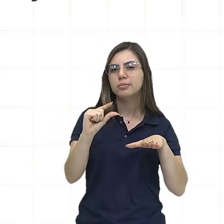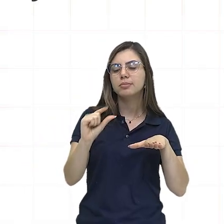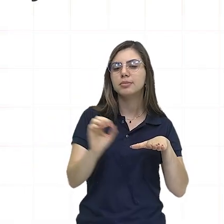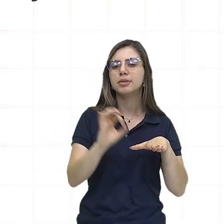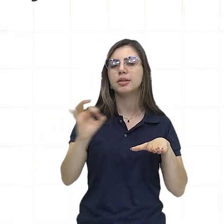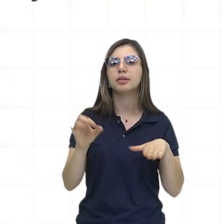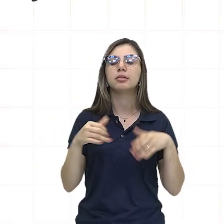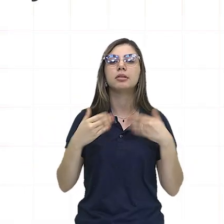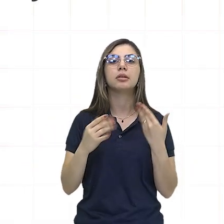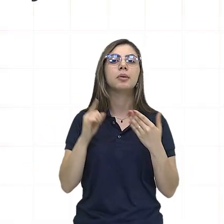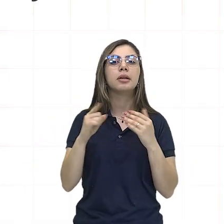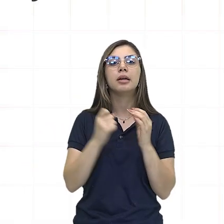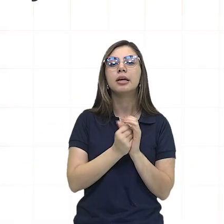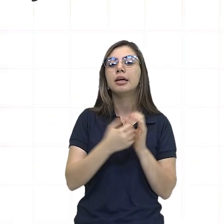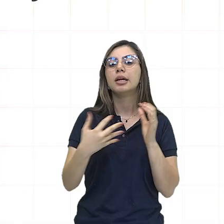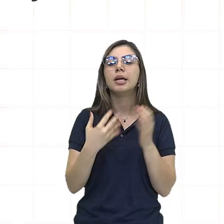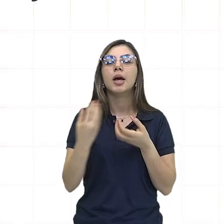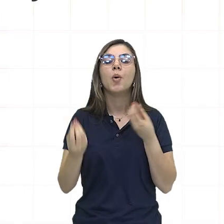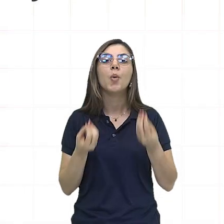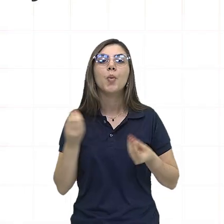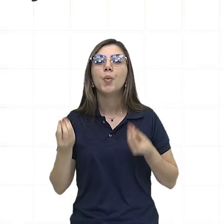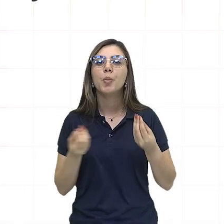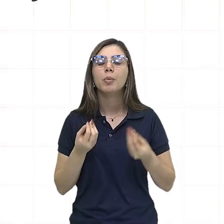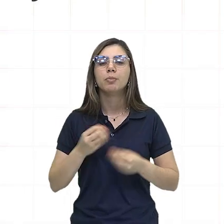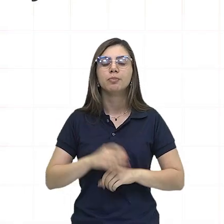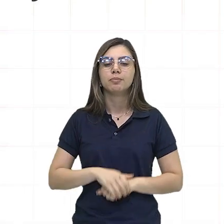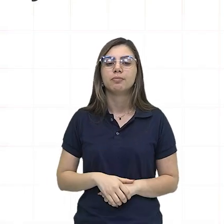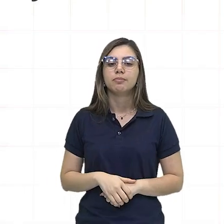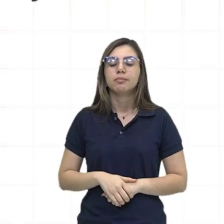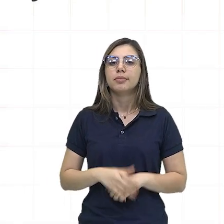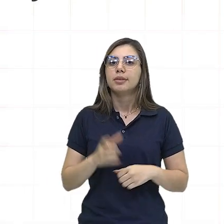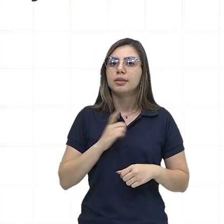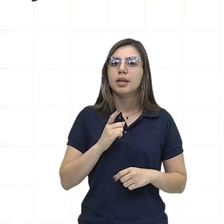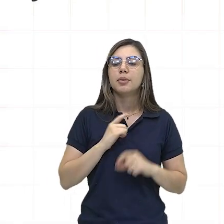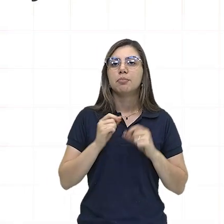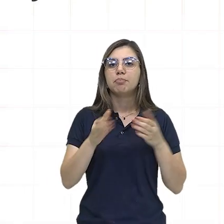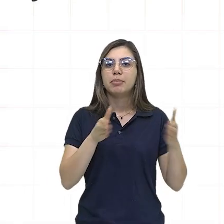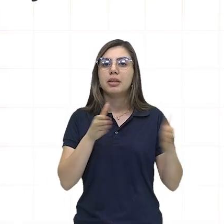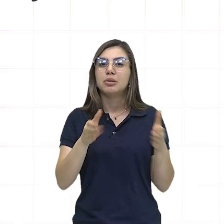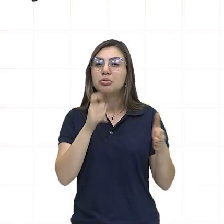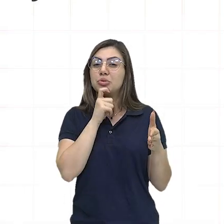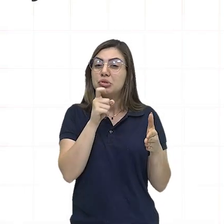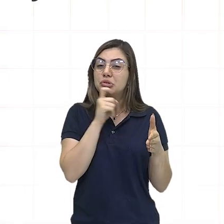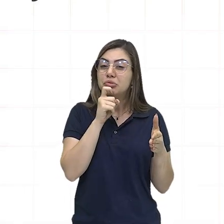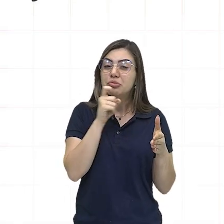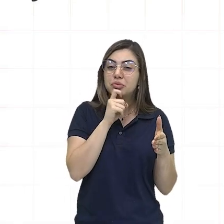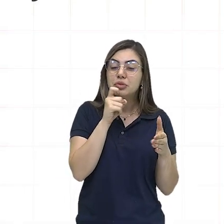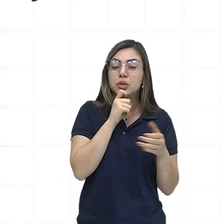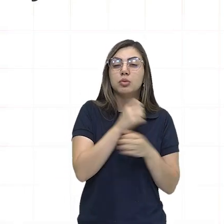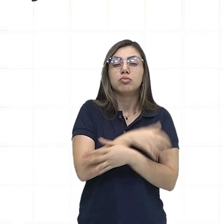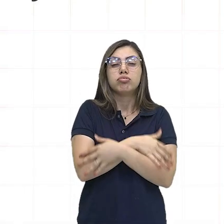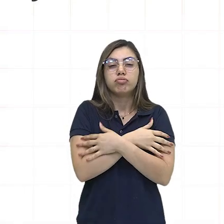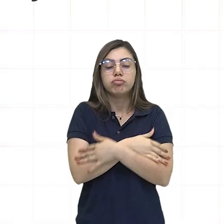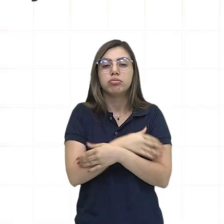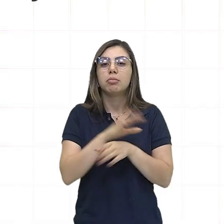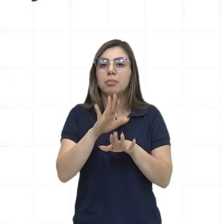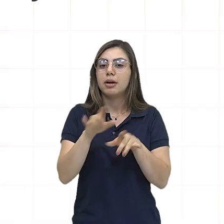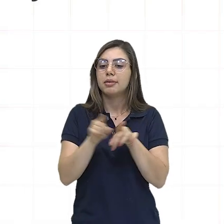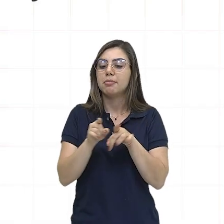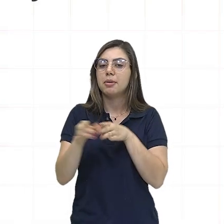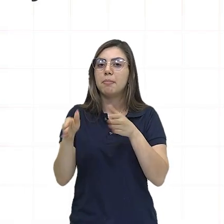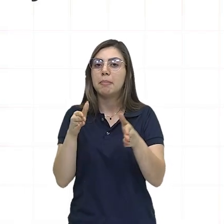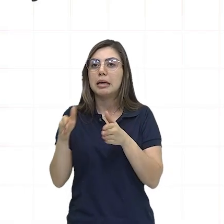inclinada. E essa característica vai produzir invernos rigorosos e verões